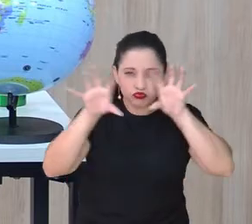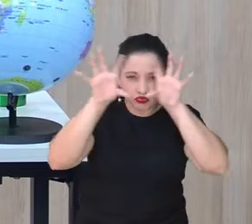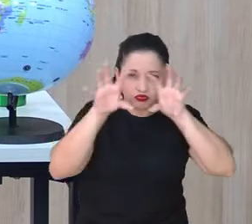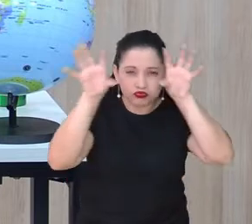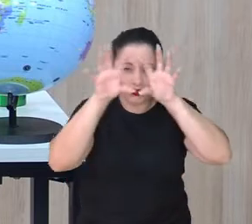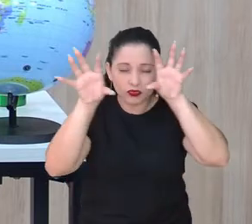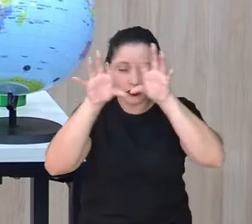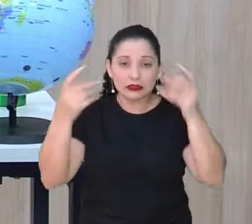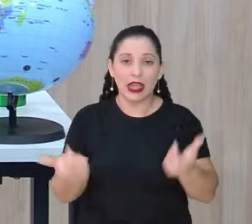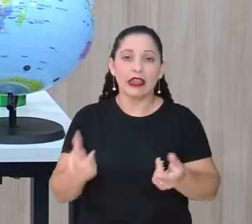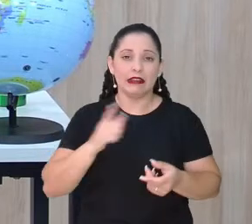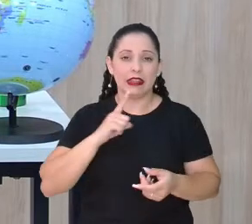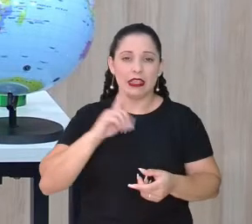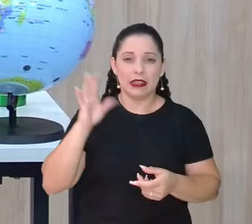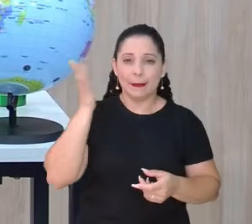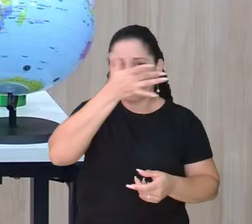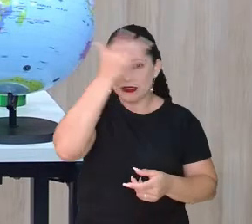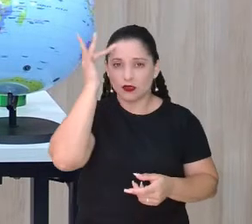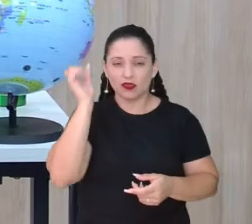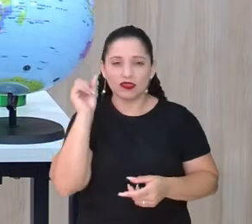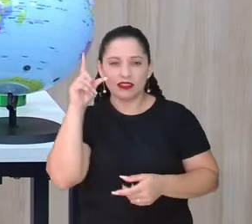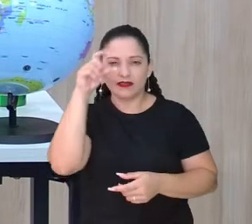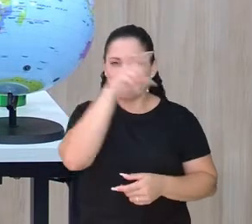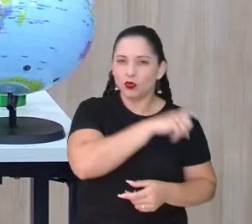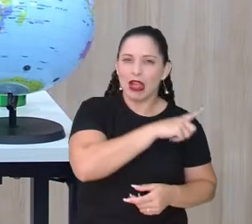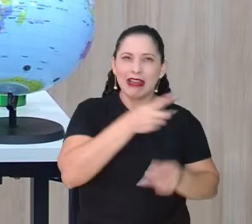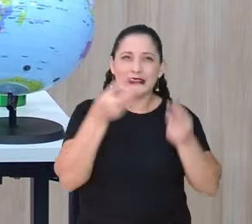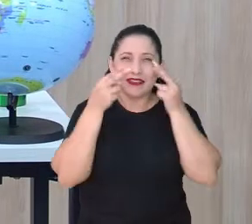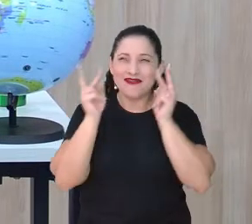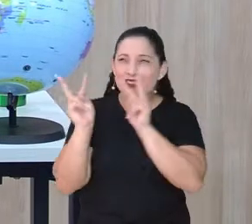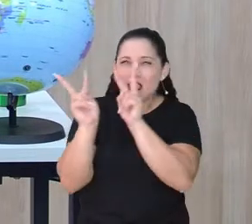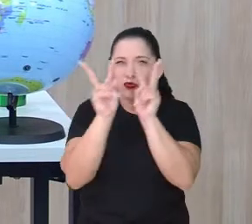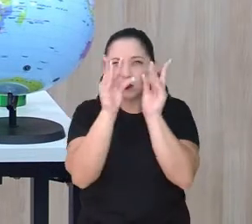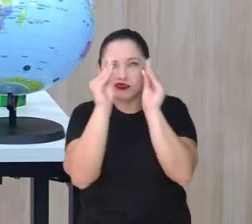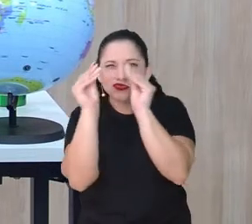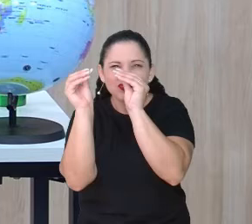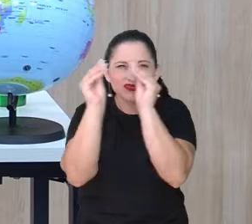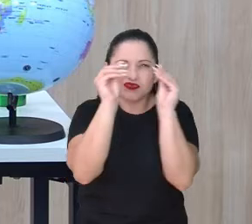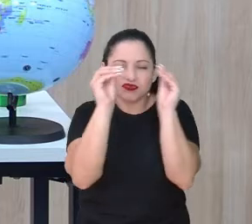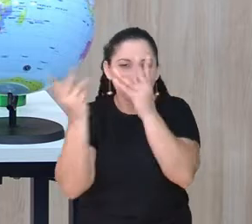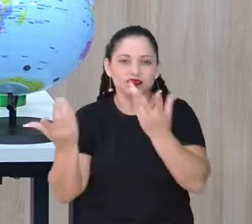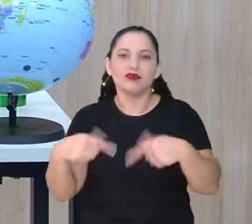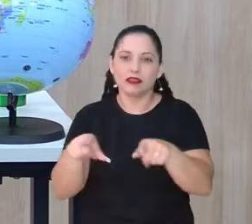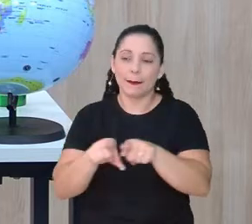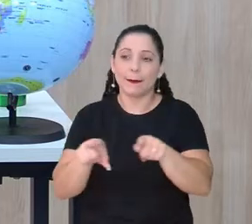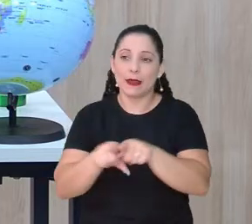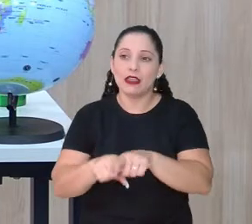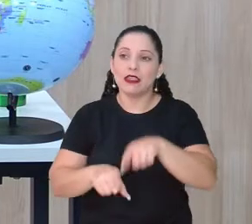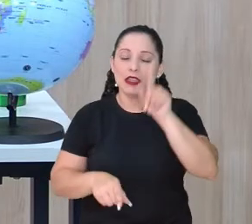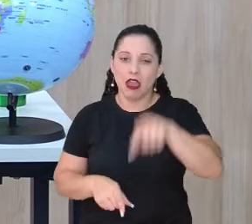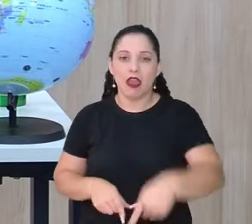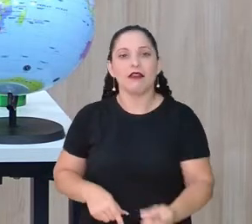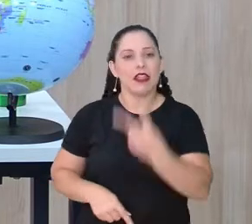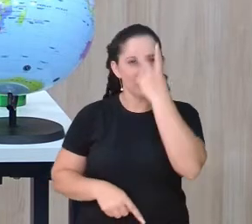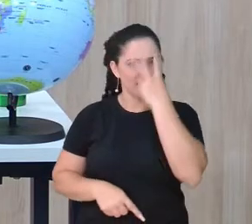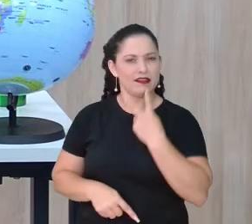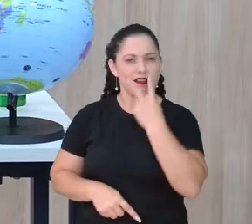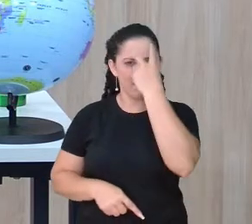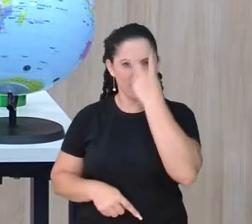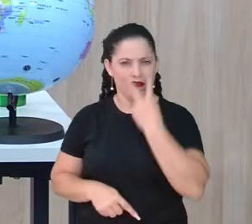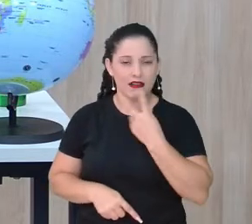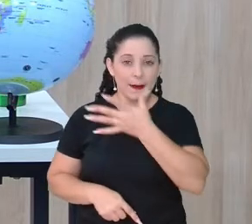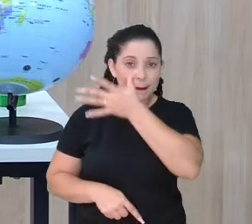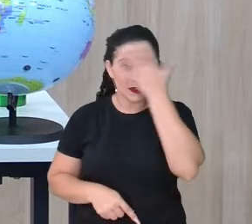as pessoas têm dificuldade de enxergar. A cegueira também acometida, a questão aí